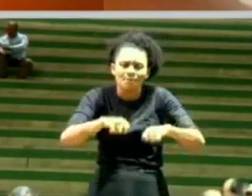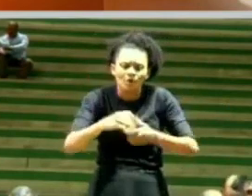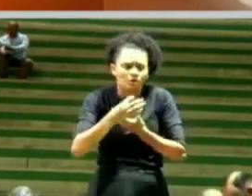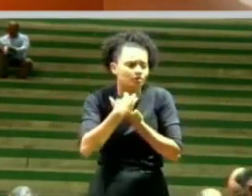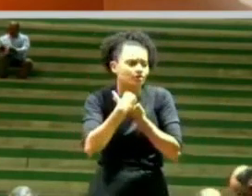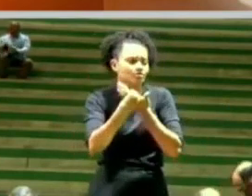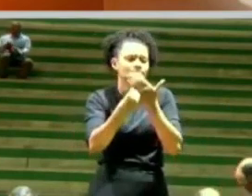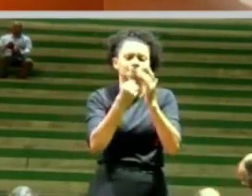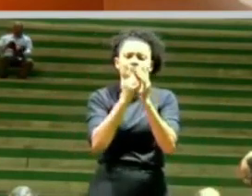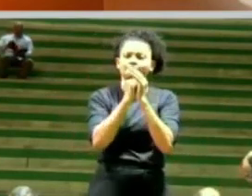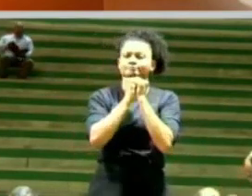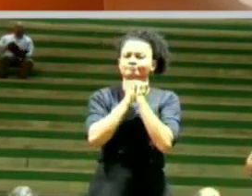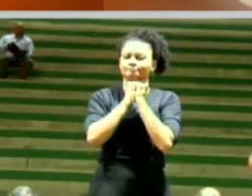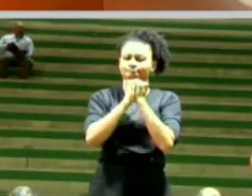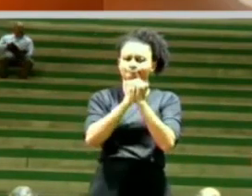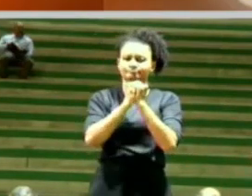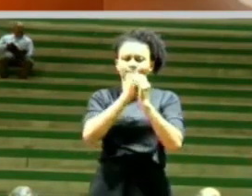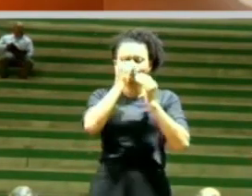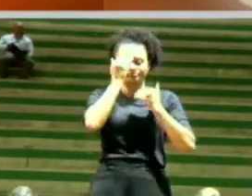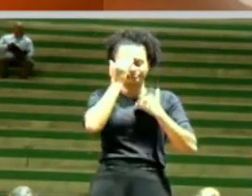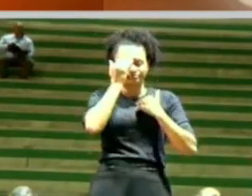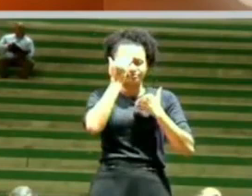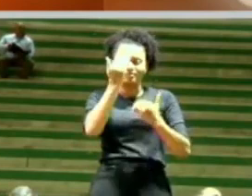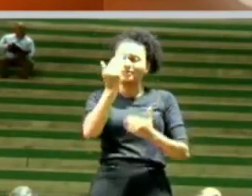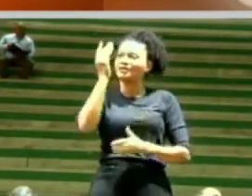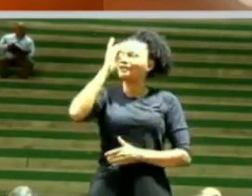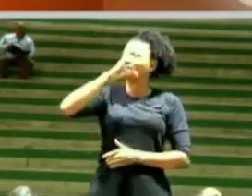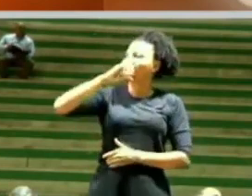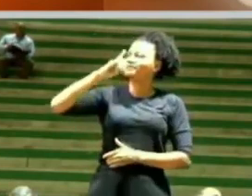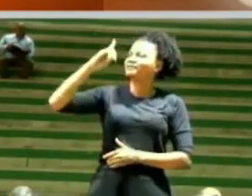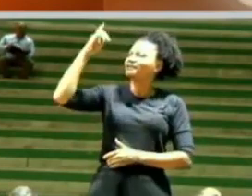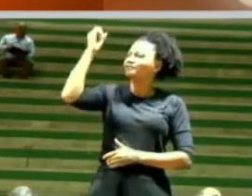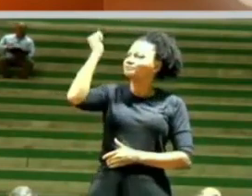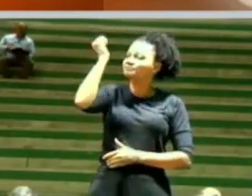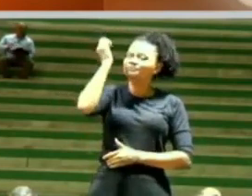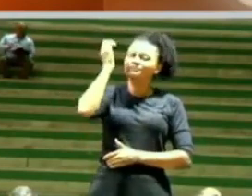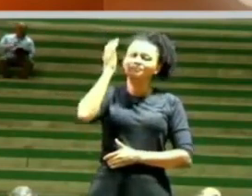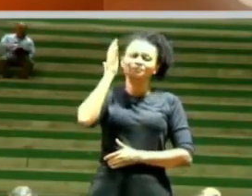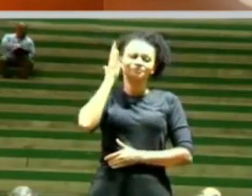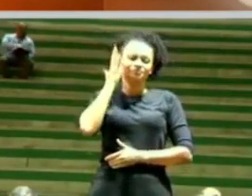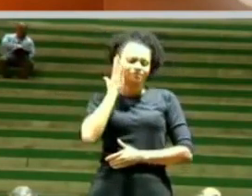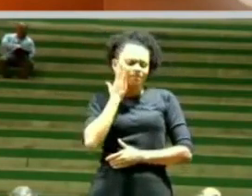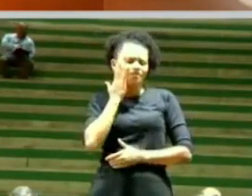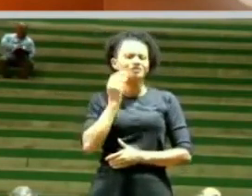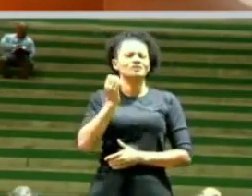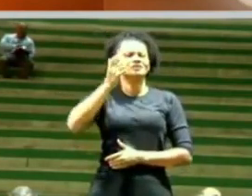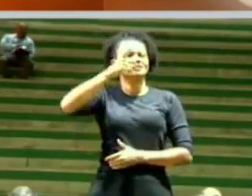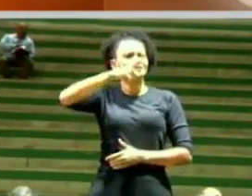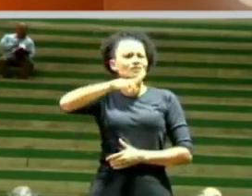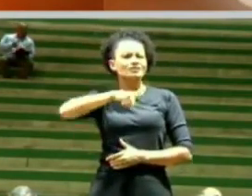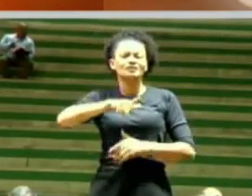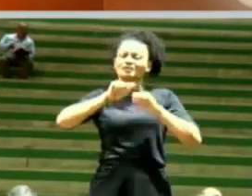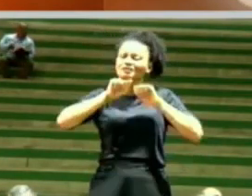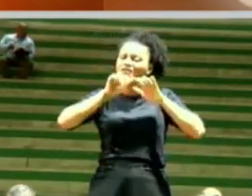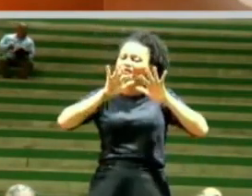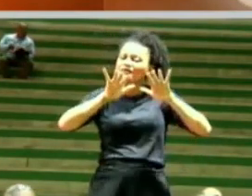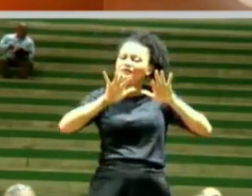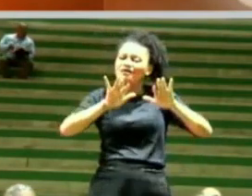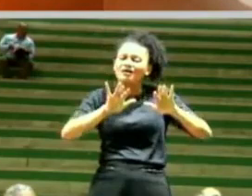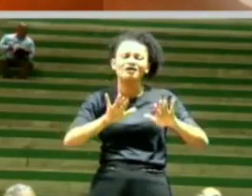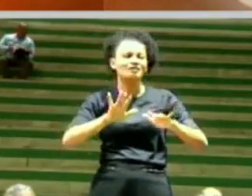amém. Muito obrigado e que Deus, por graça, mais uma vez abençoe